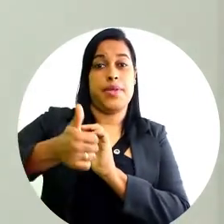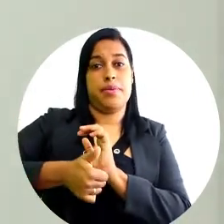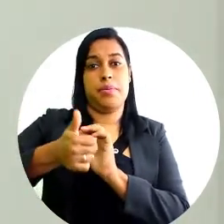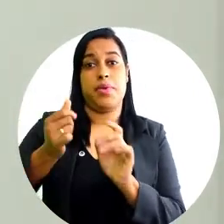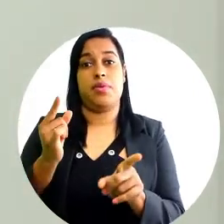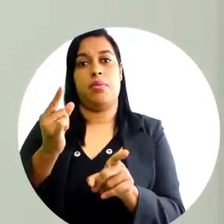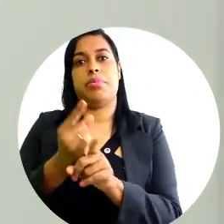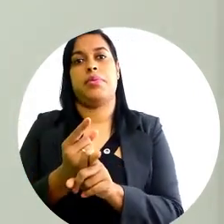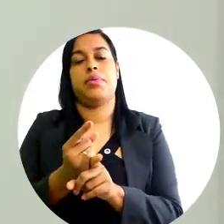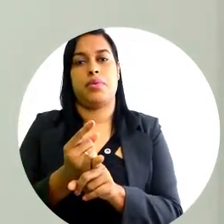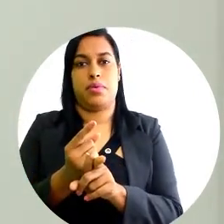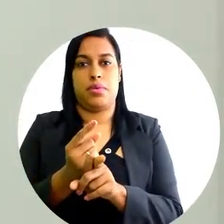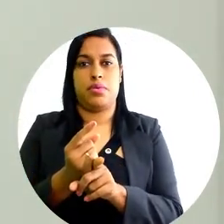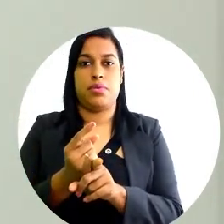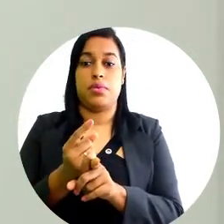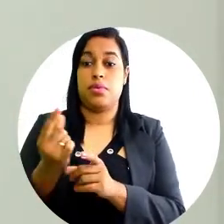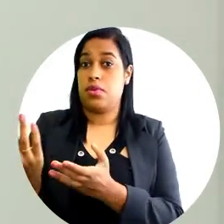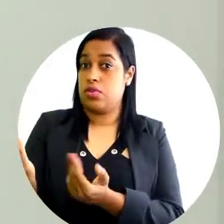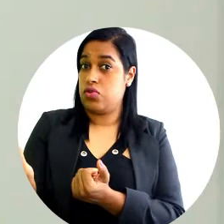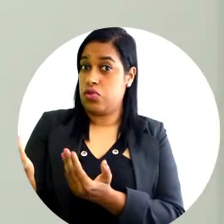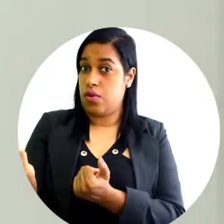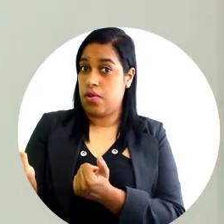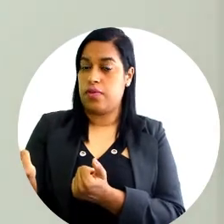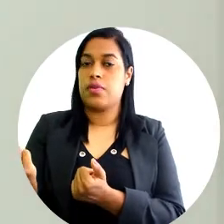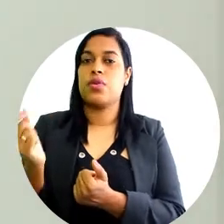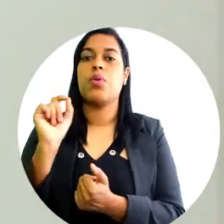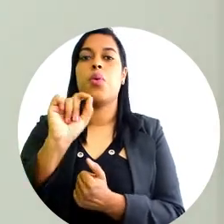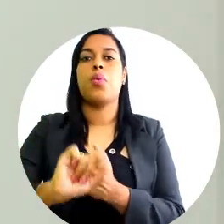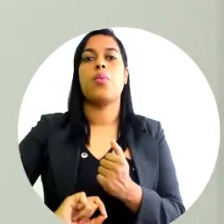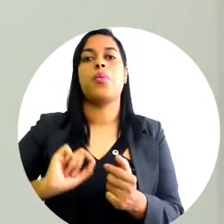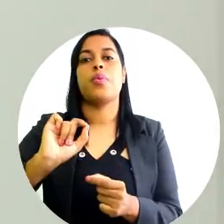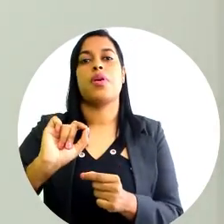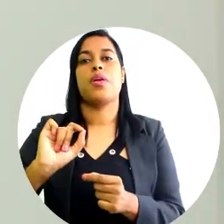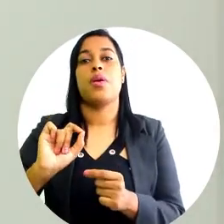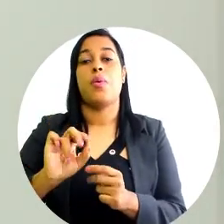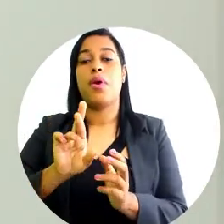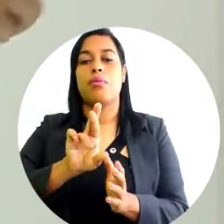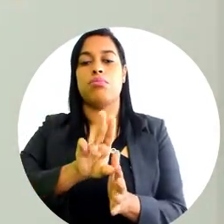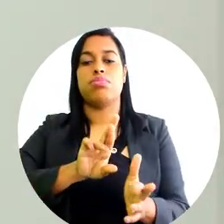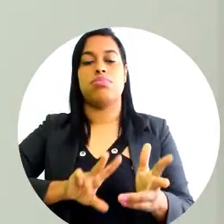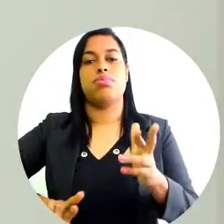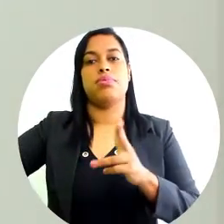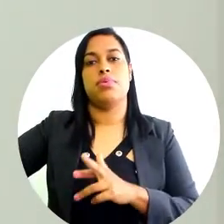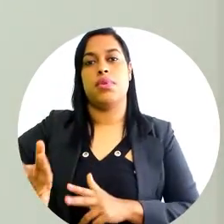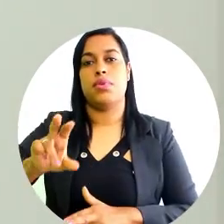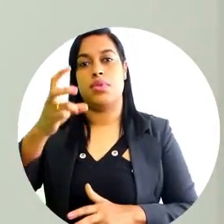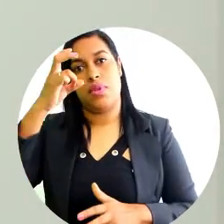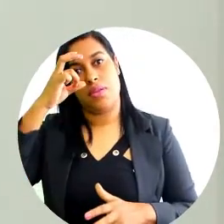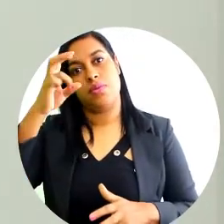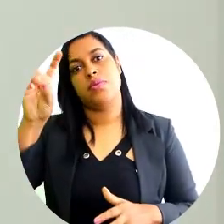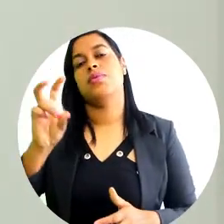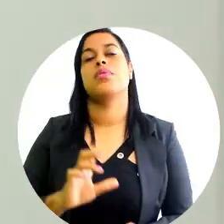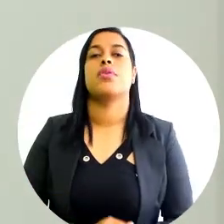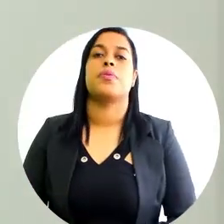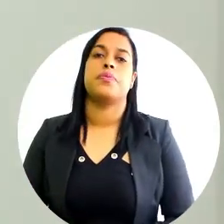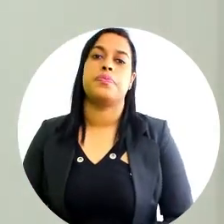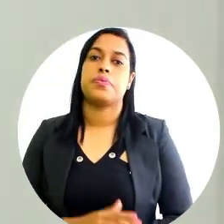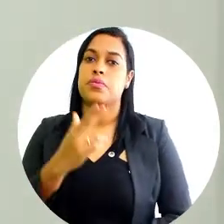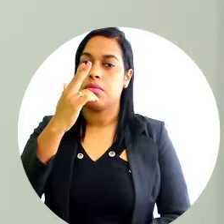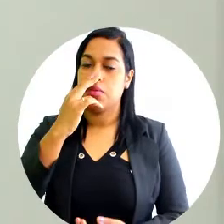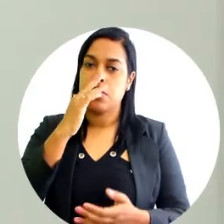é o primeiro grande encontro deste jovem com uma diversidade